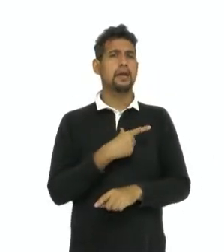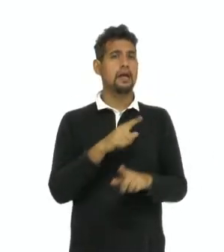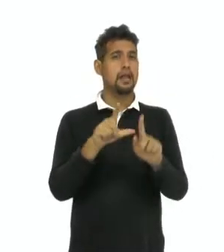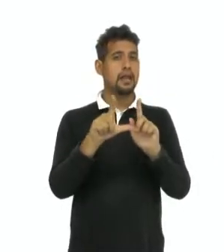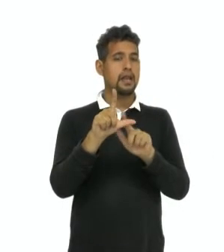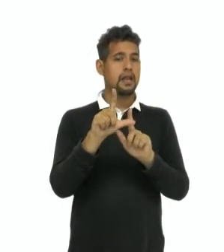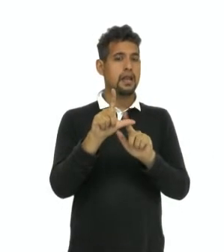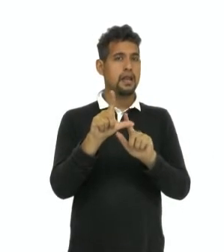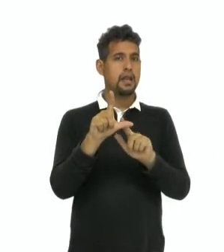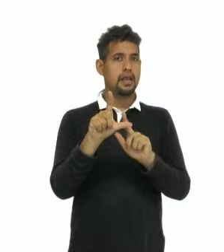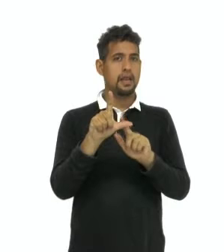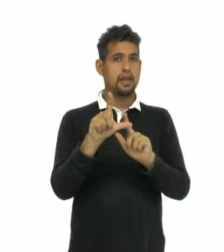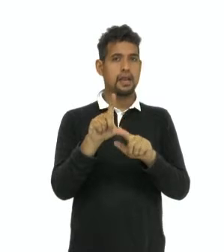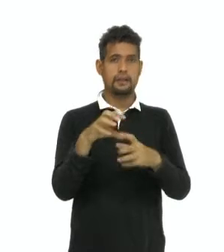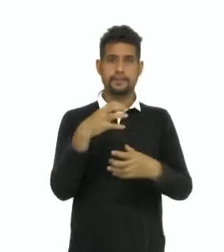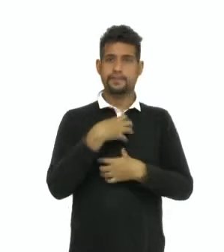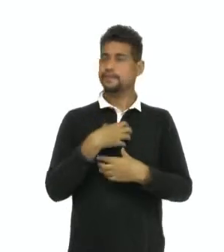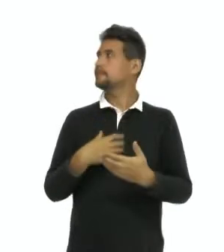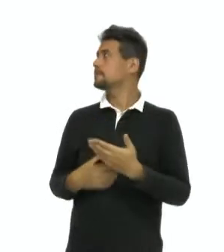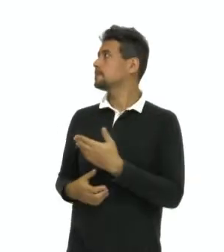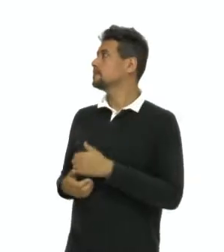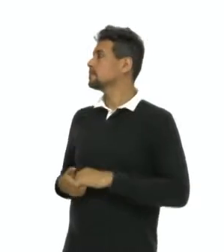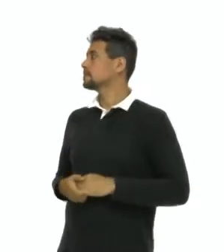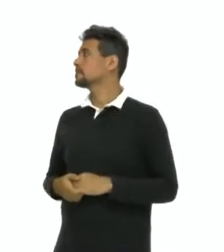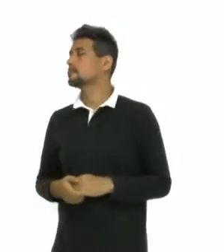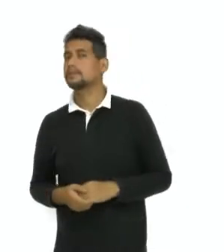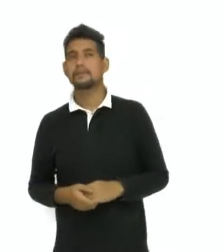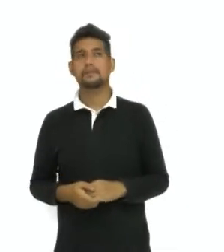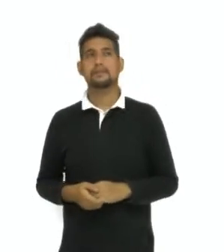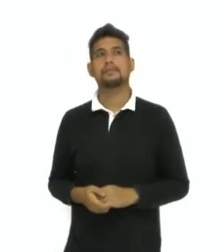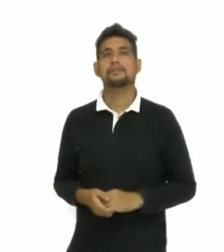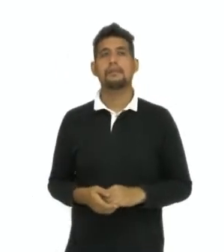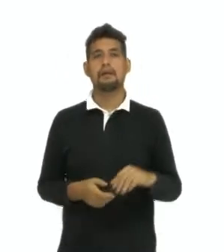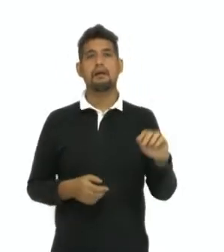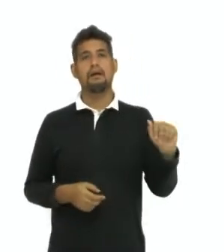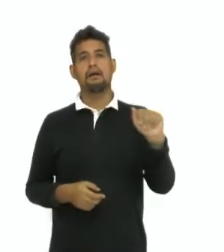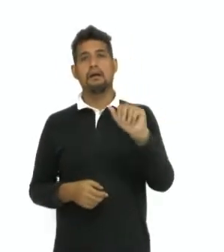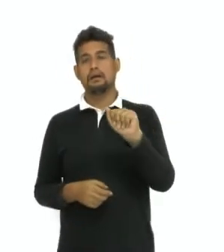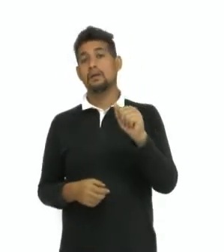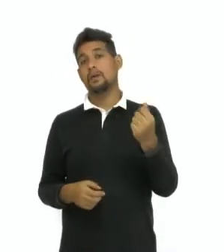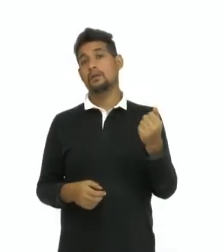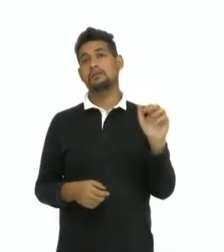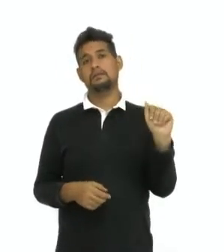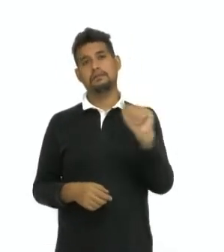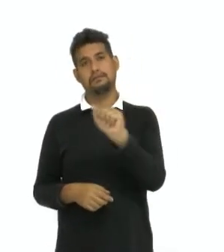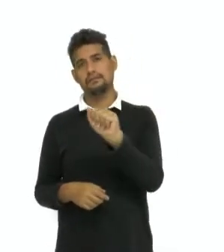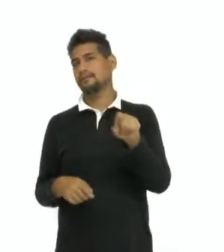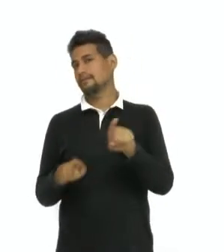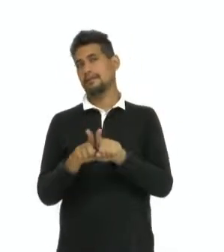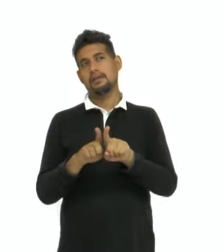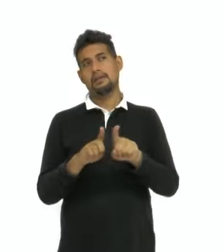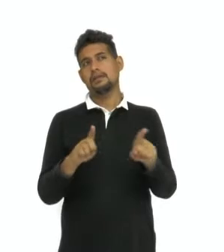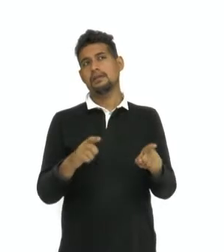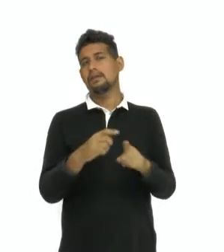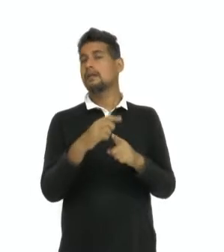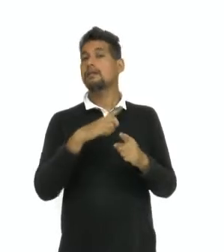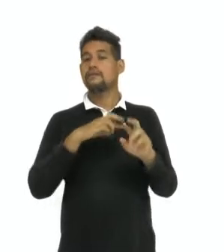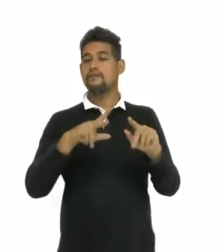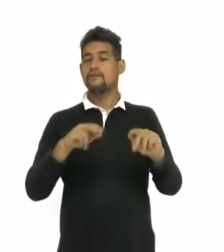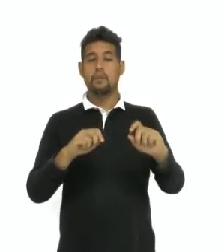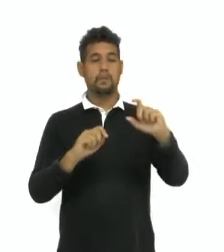letras desta maneira. Então, AA ou 3A, C e D. Diferente no